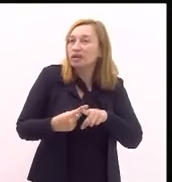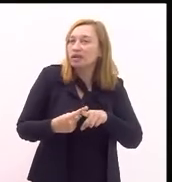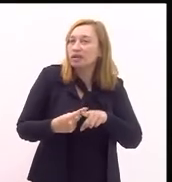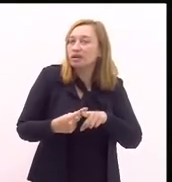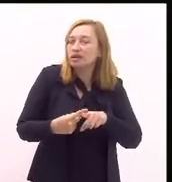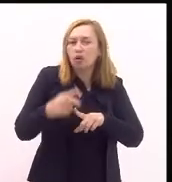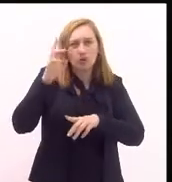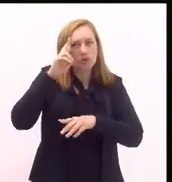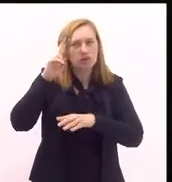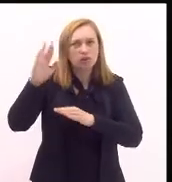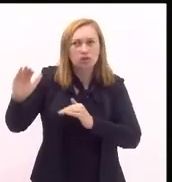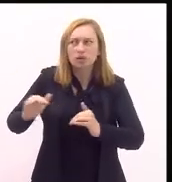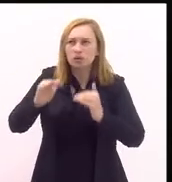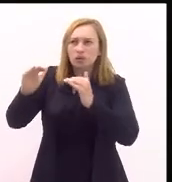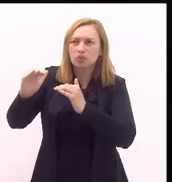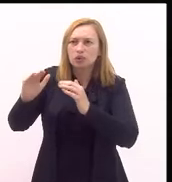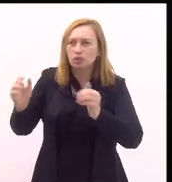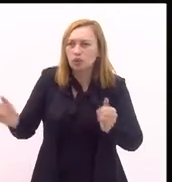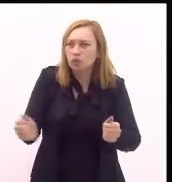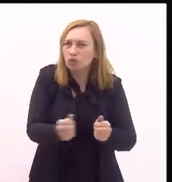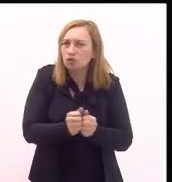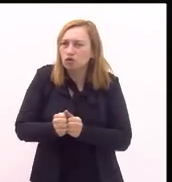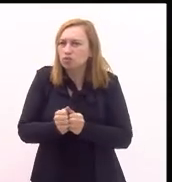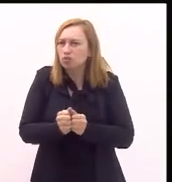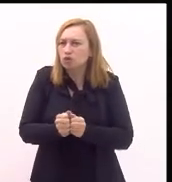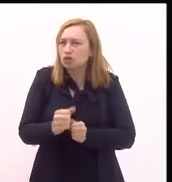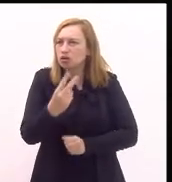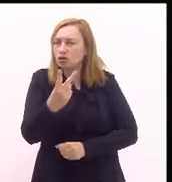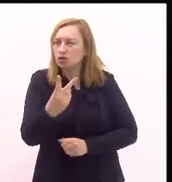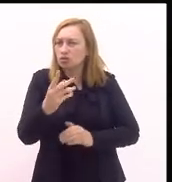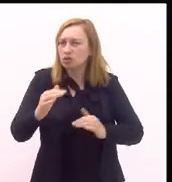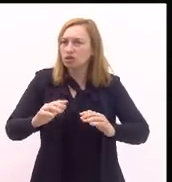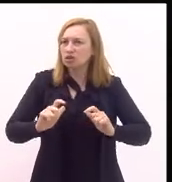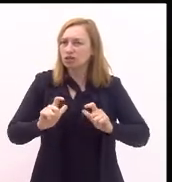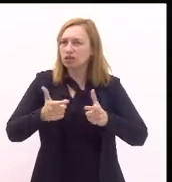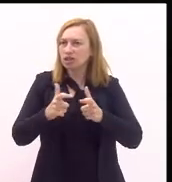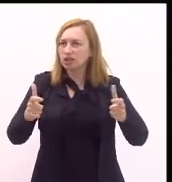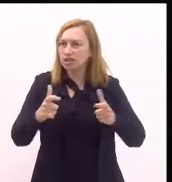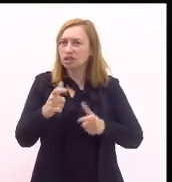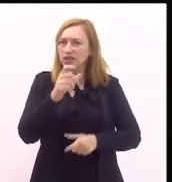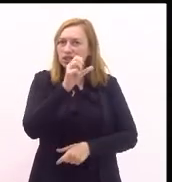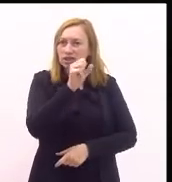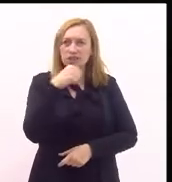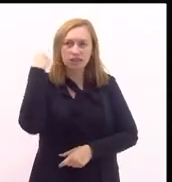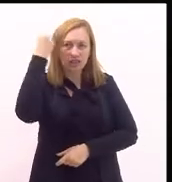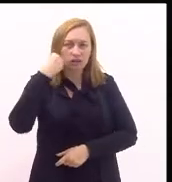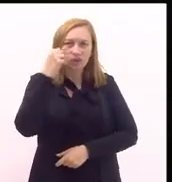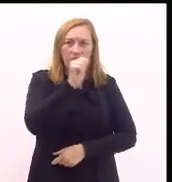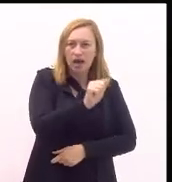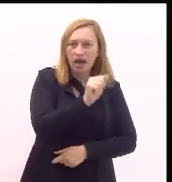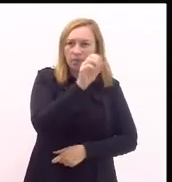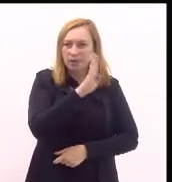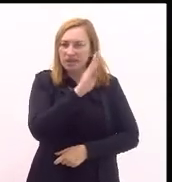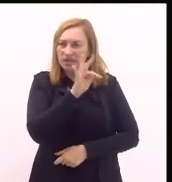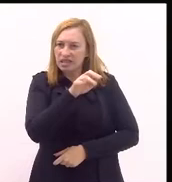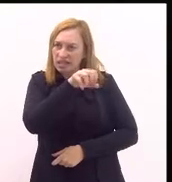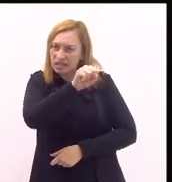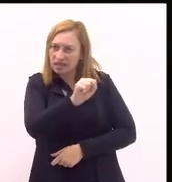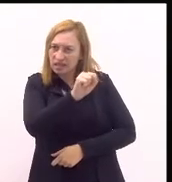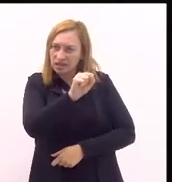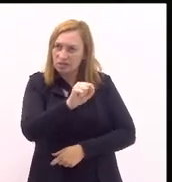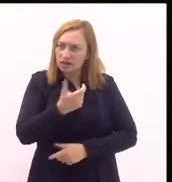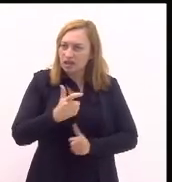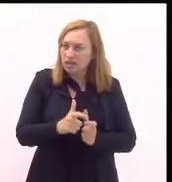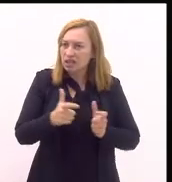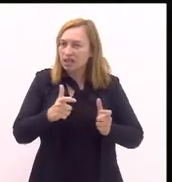vossa excelência' une dois gigantes né Senador Abdias a nossa grande liderança